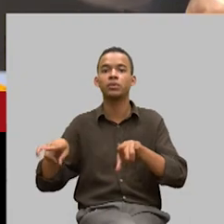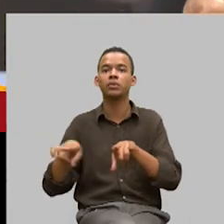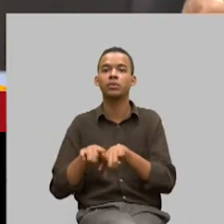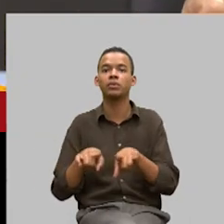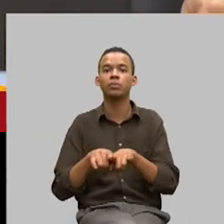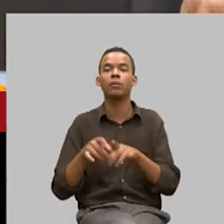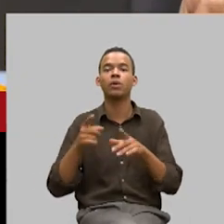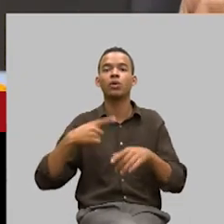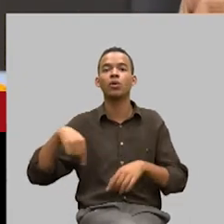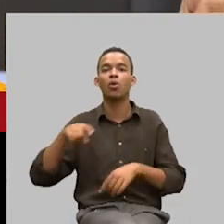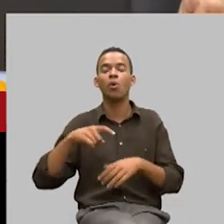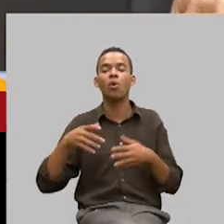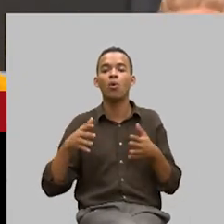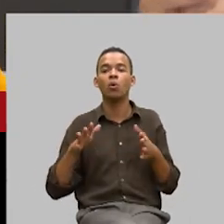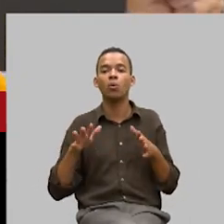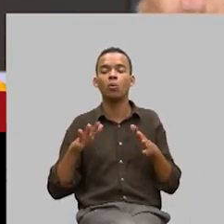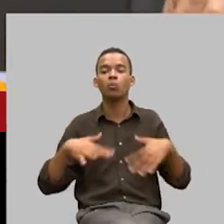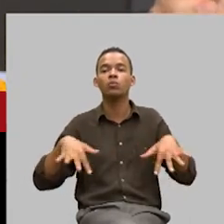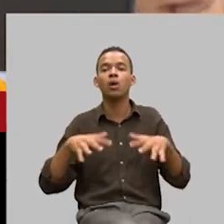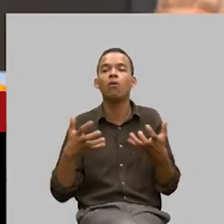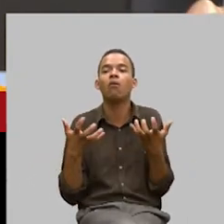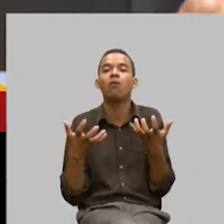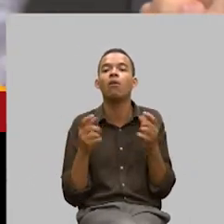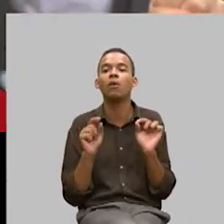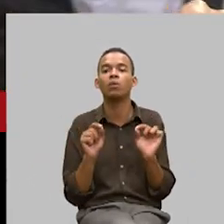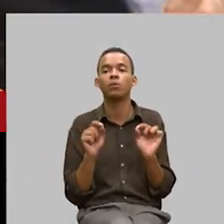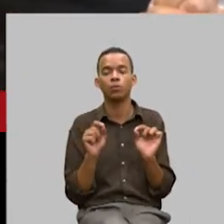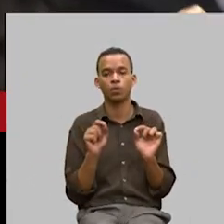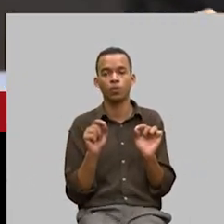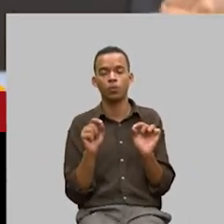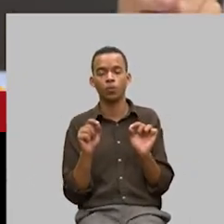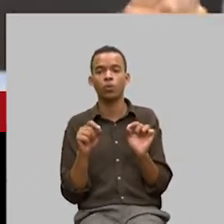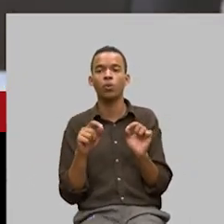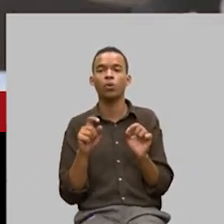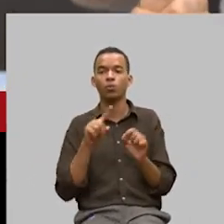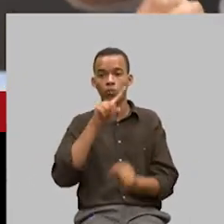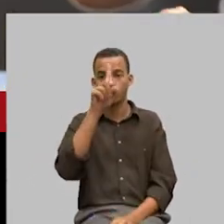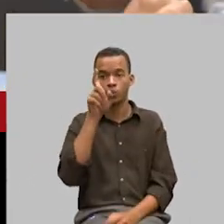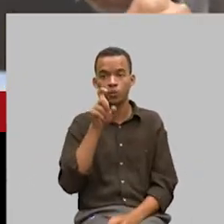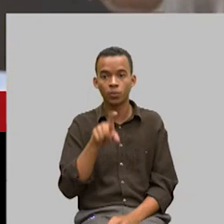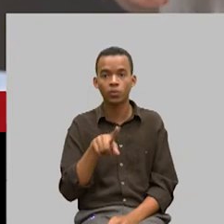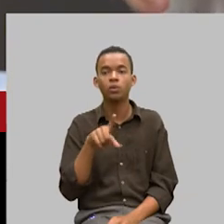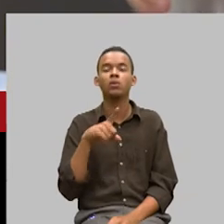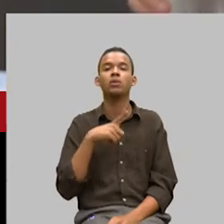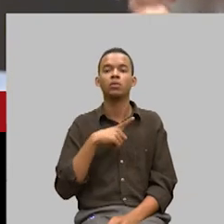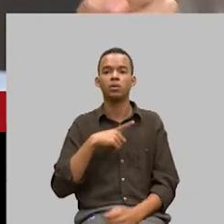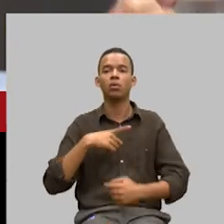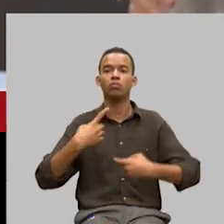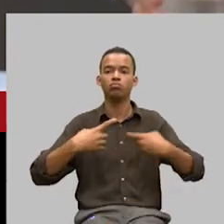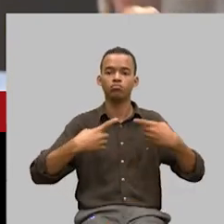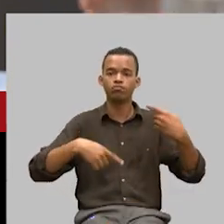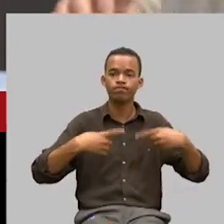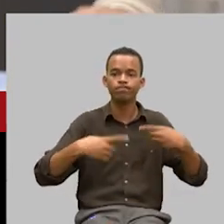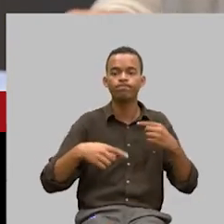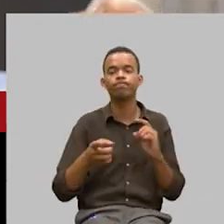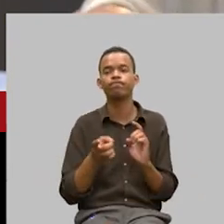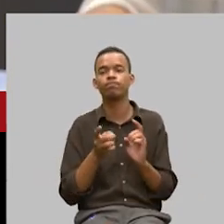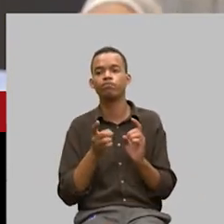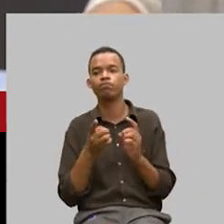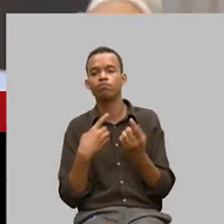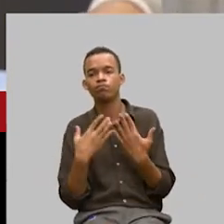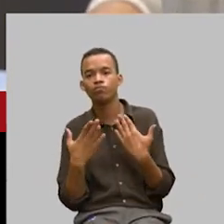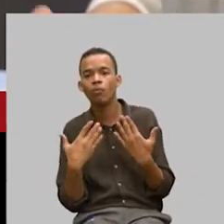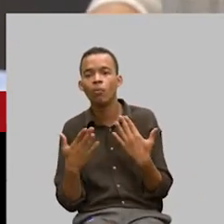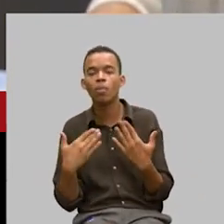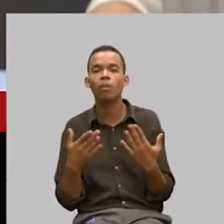gente quer então essa pergunta também tá sendo dialogada na educação do campo e que Campo a gente quer a gente quer